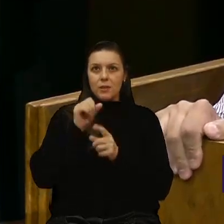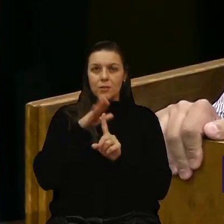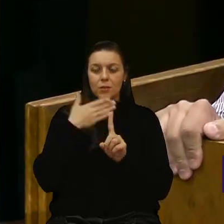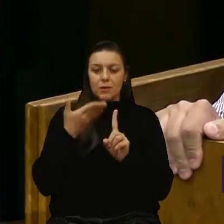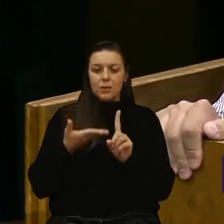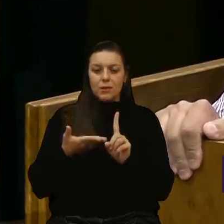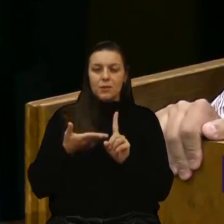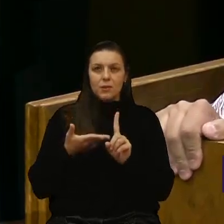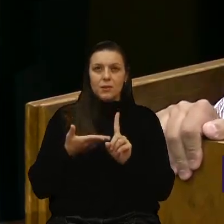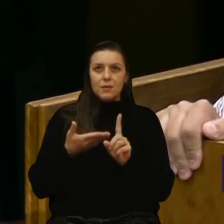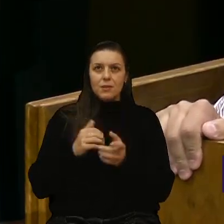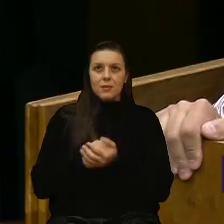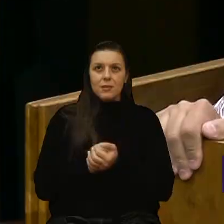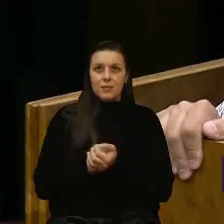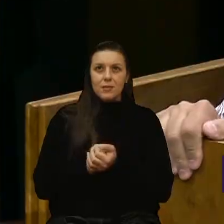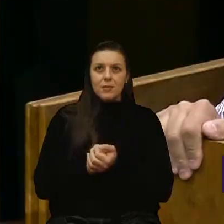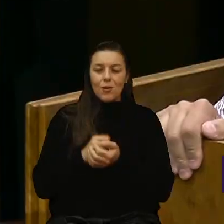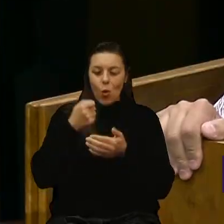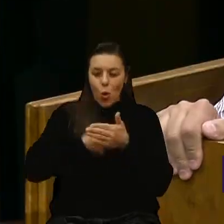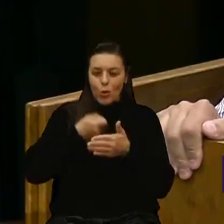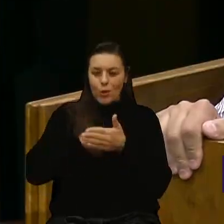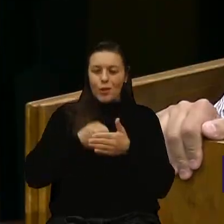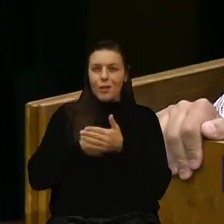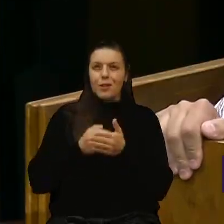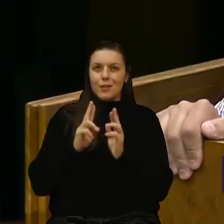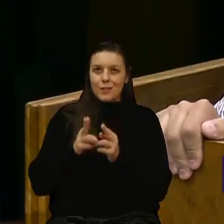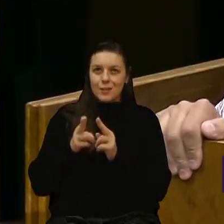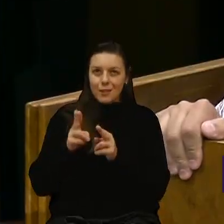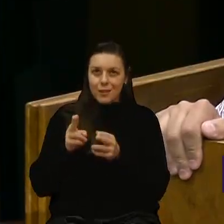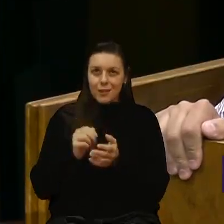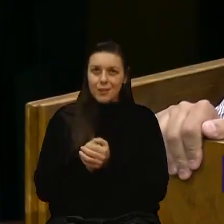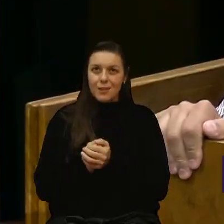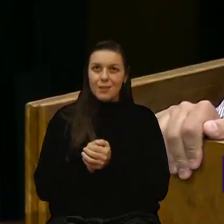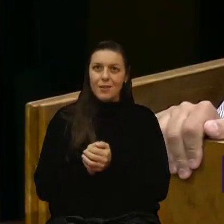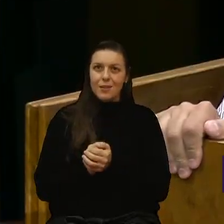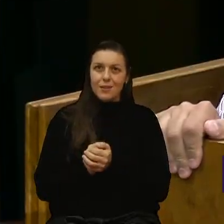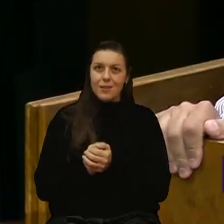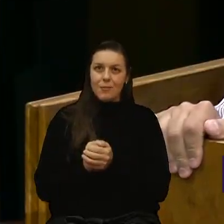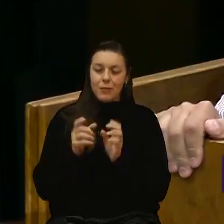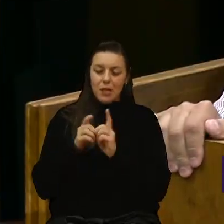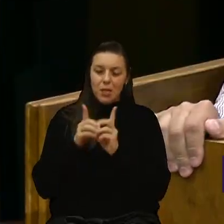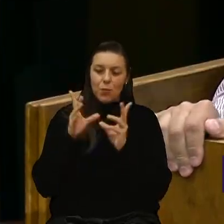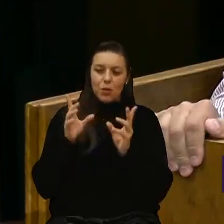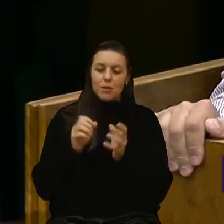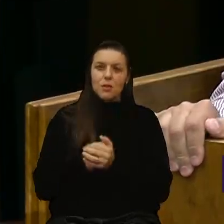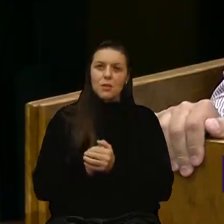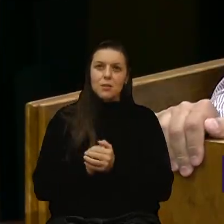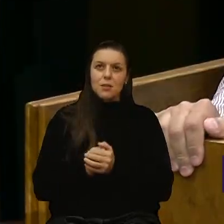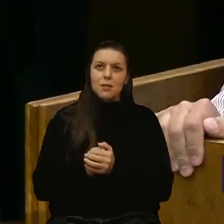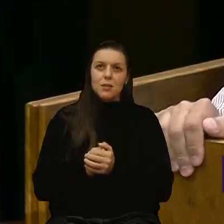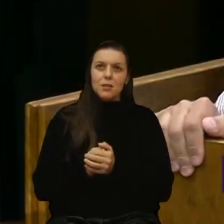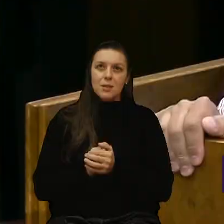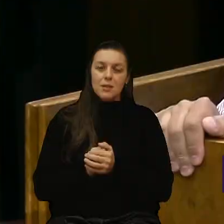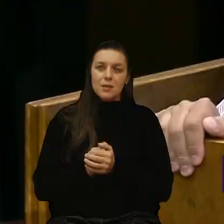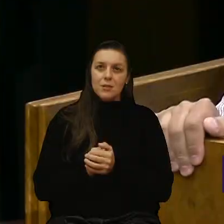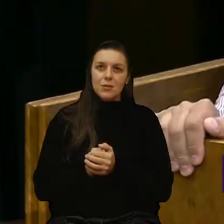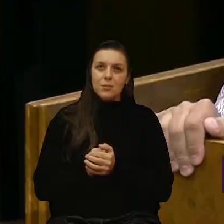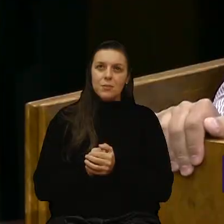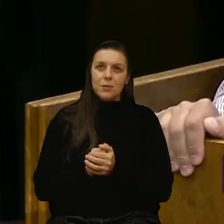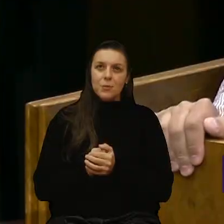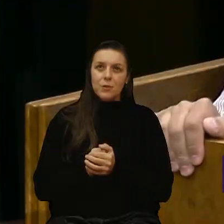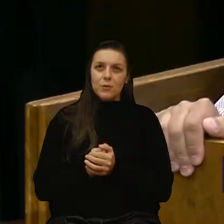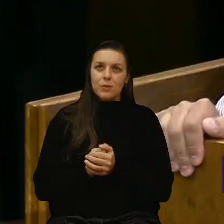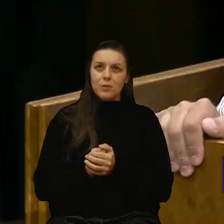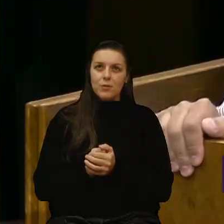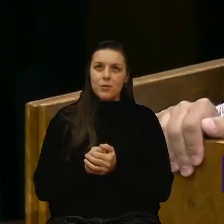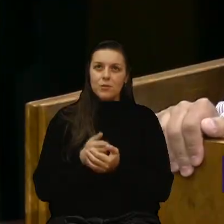homenagens daqueles que lutaram e seguem lutando pela democracia. Porque isso é importante. Durante